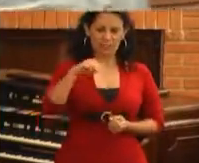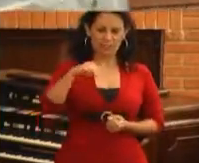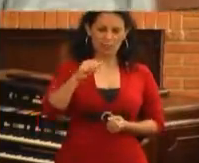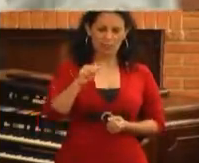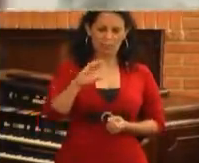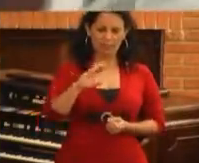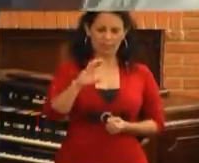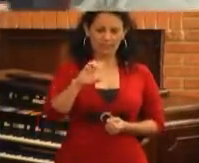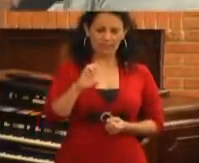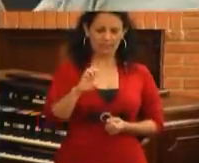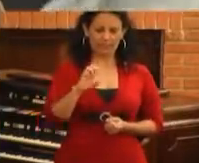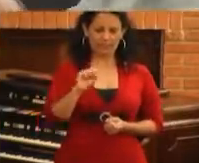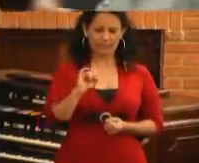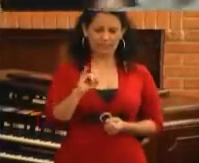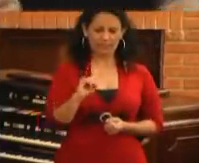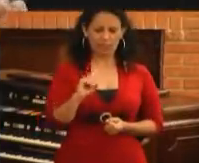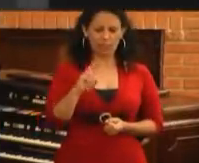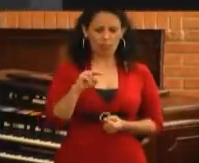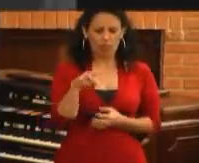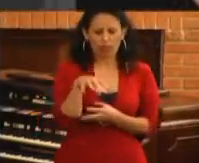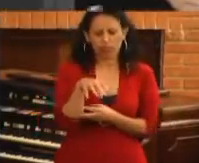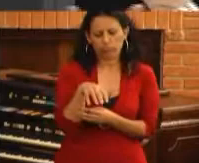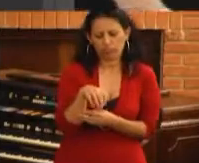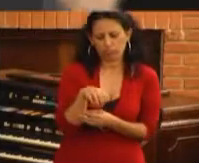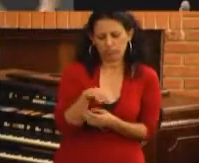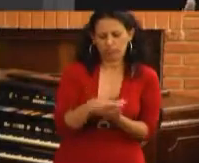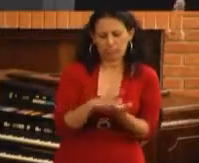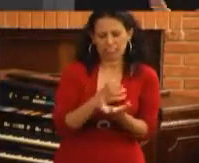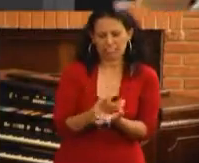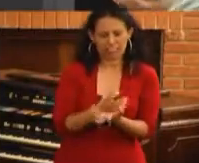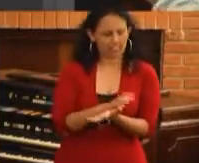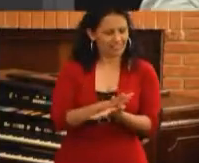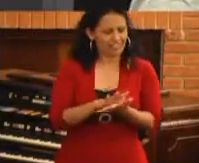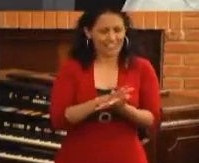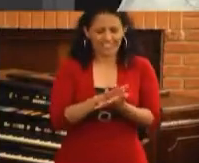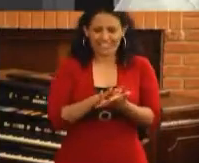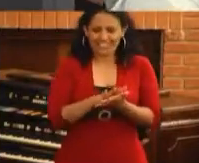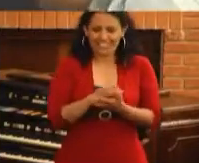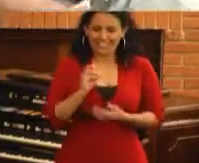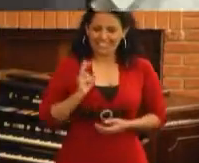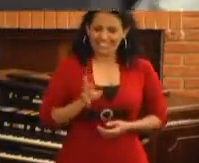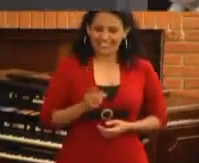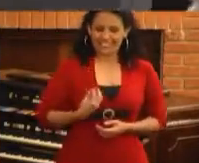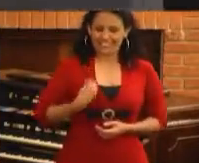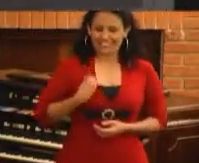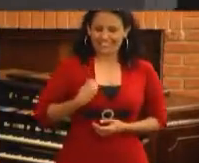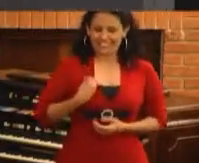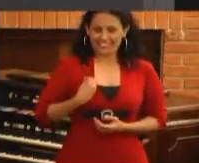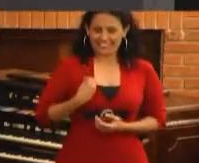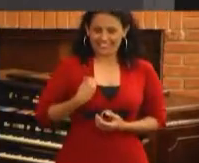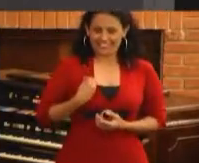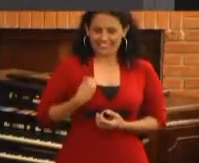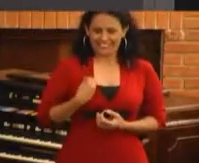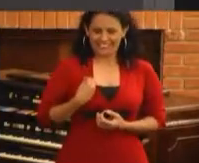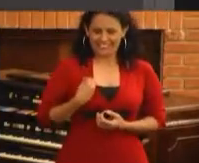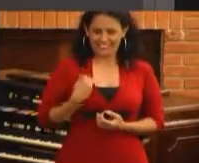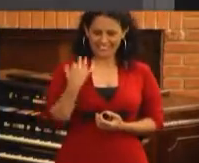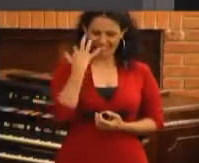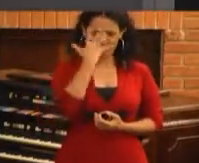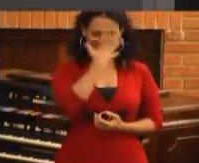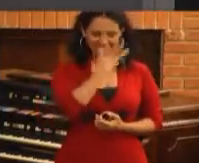Imarcessível. Que não pode murchar, que não pode secar, que não pode fenecer, que não pode